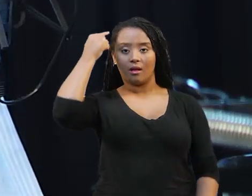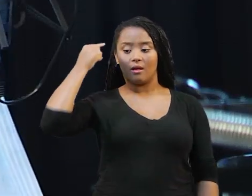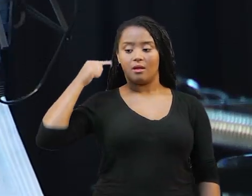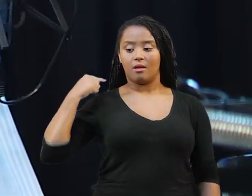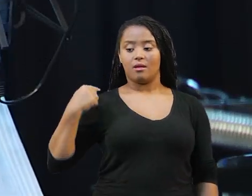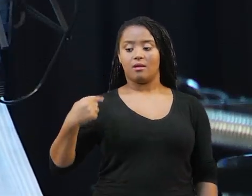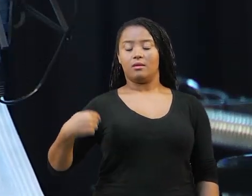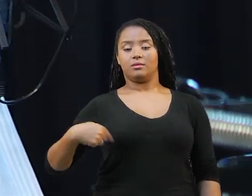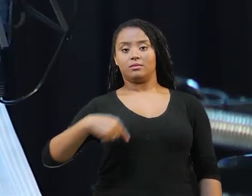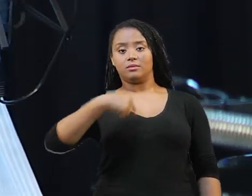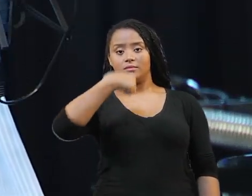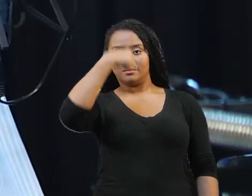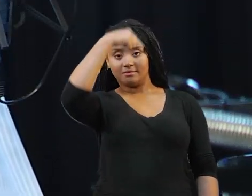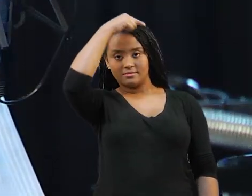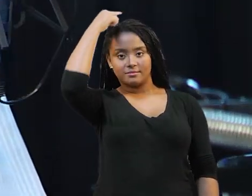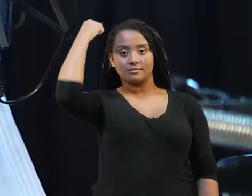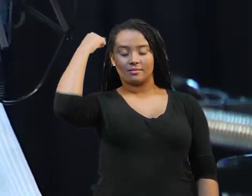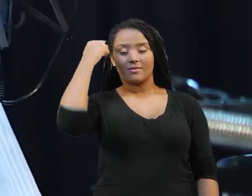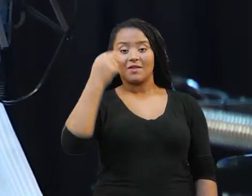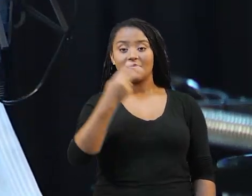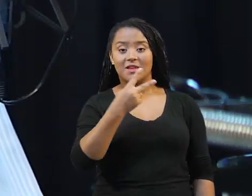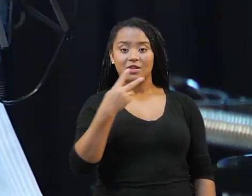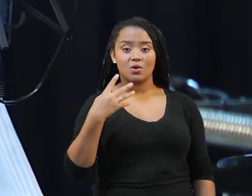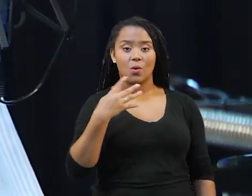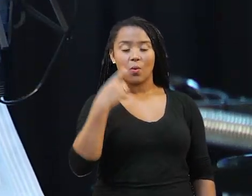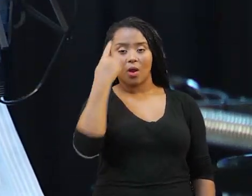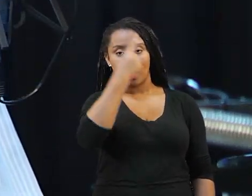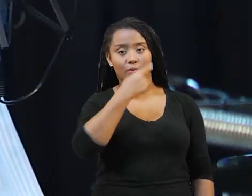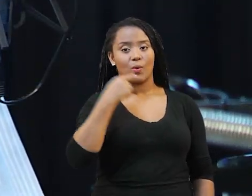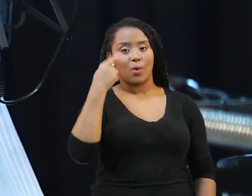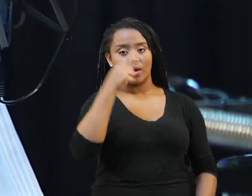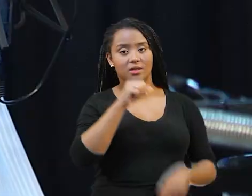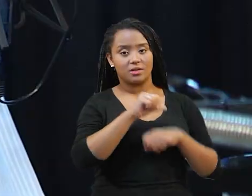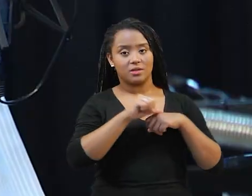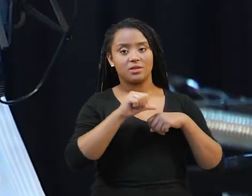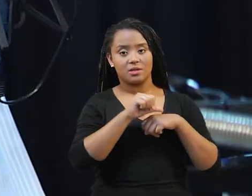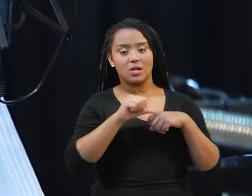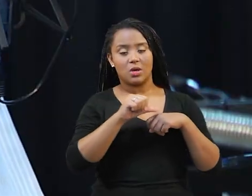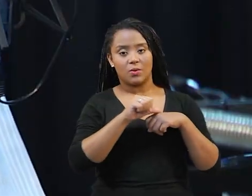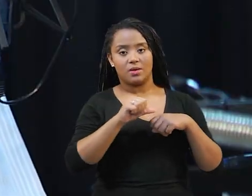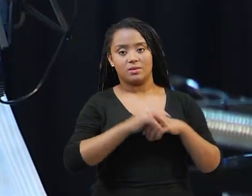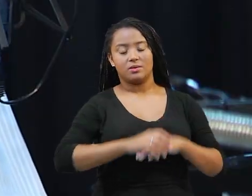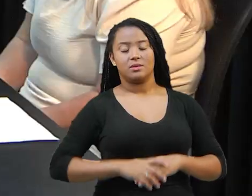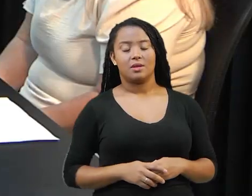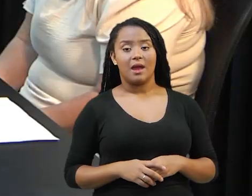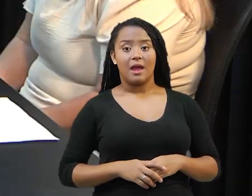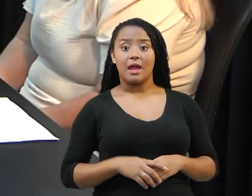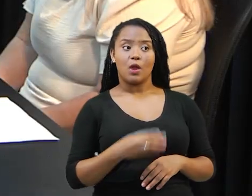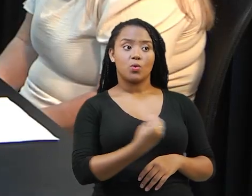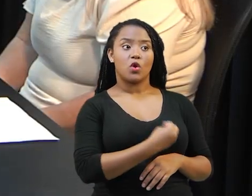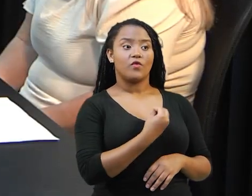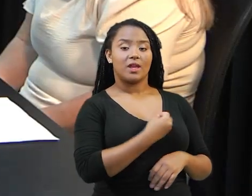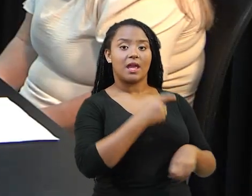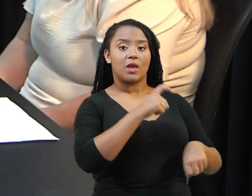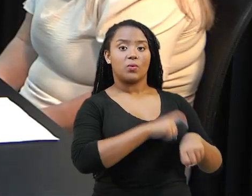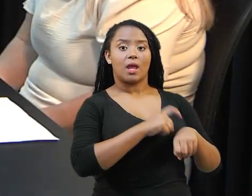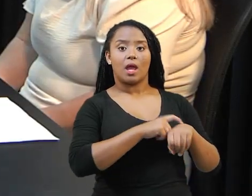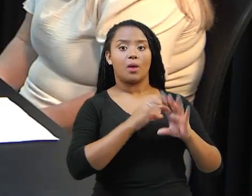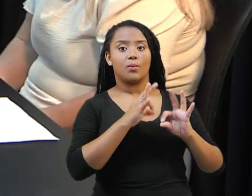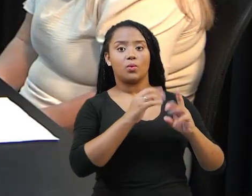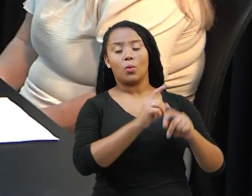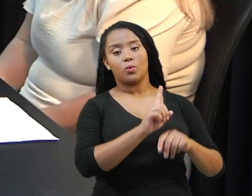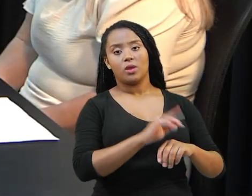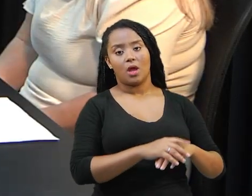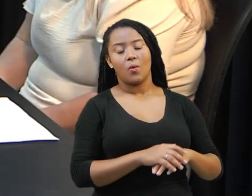teve que fazer uma dissecção, partindo daqui para o crânio. Então a gente 24 horas. 24 horas. A gente não ficou o tempo todo, né? Mas